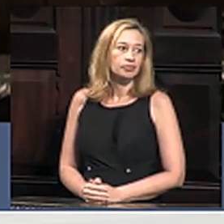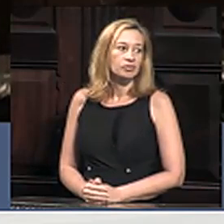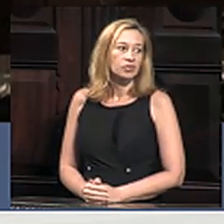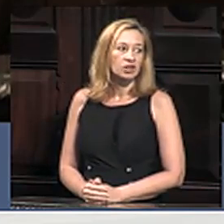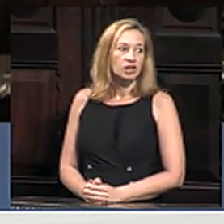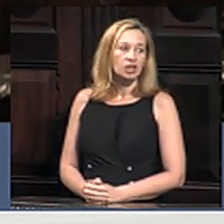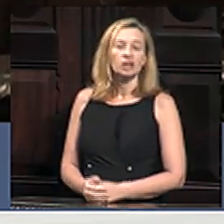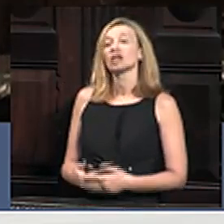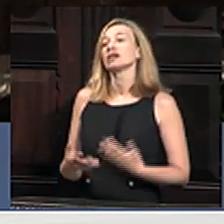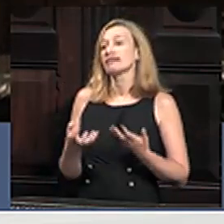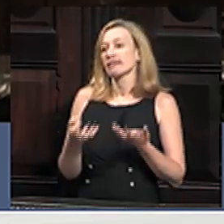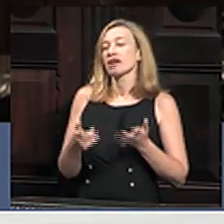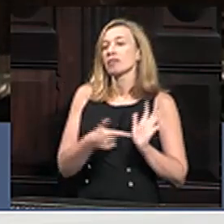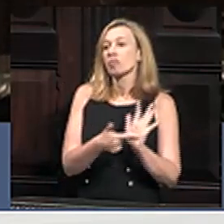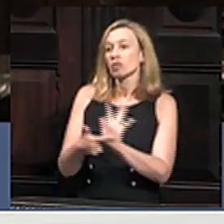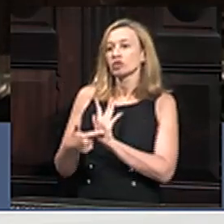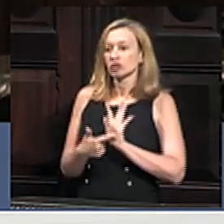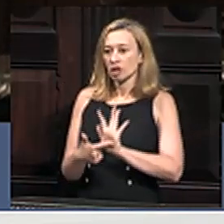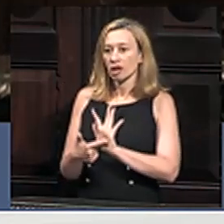demonstrar erudição,